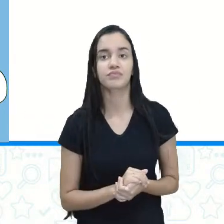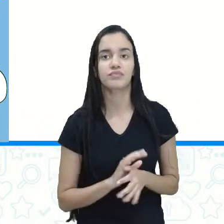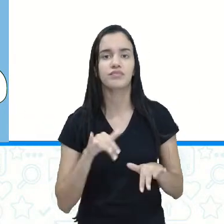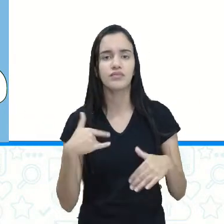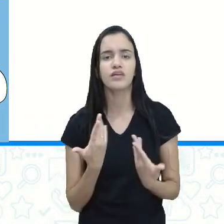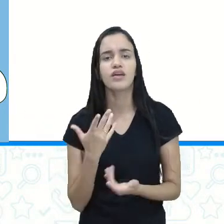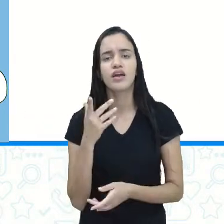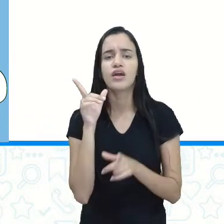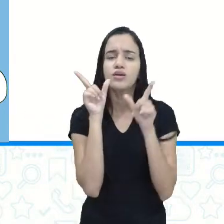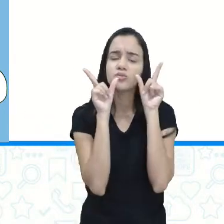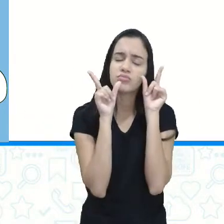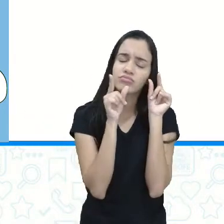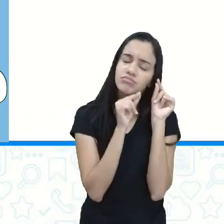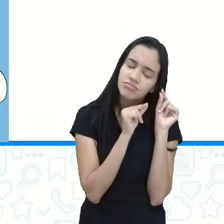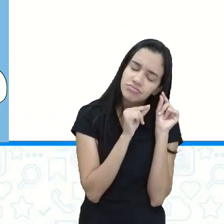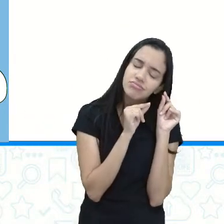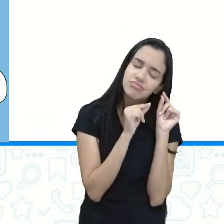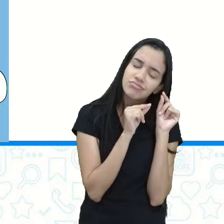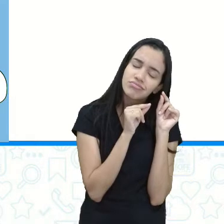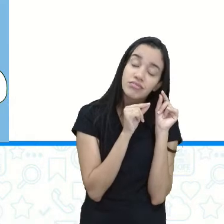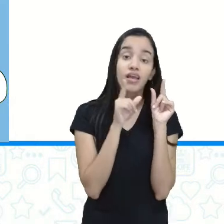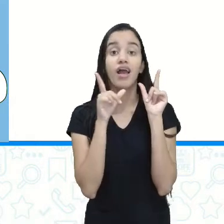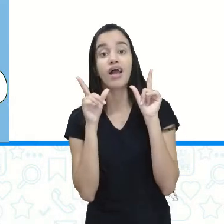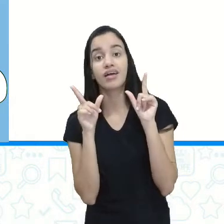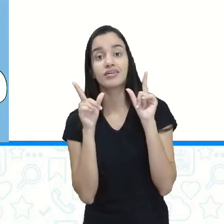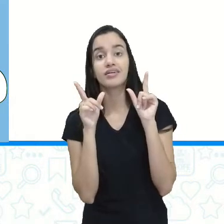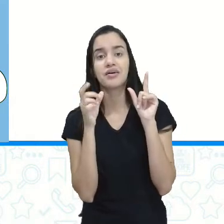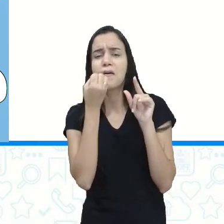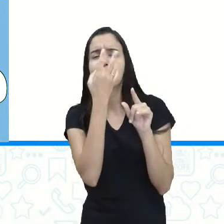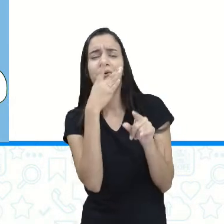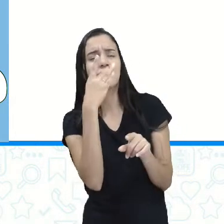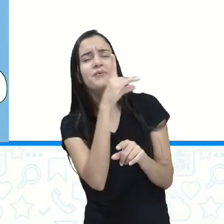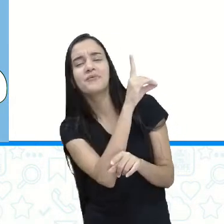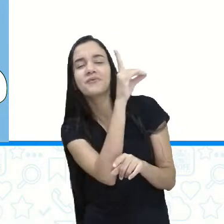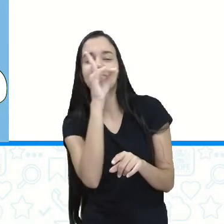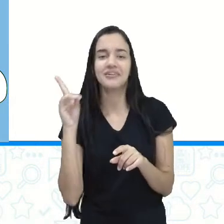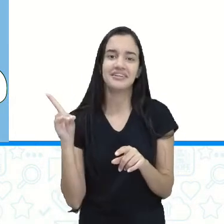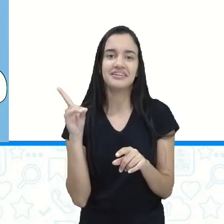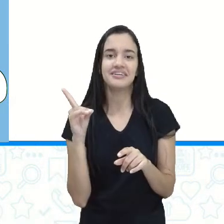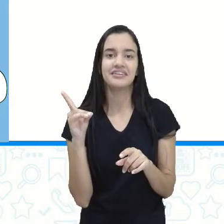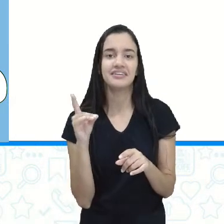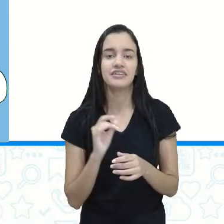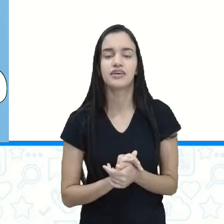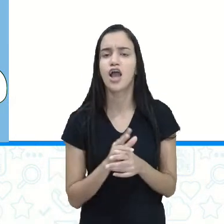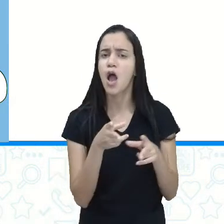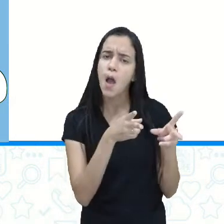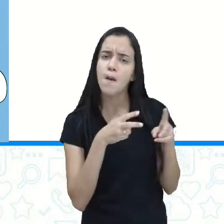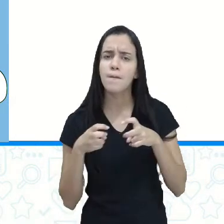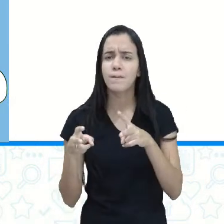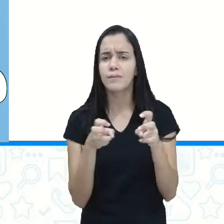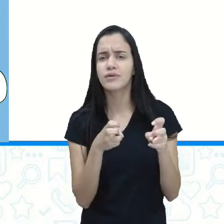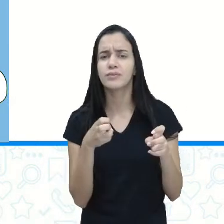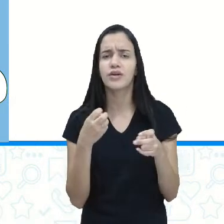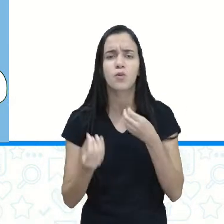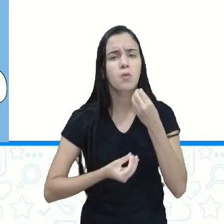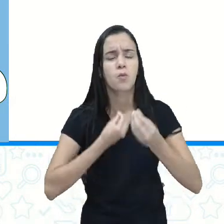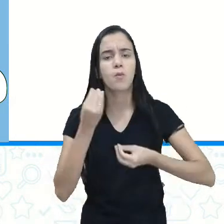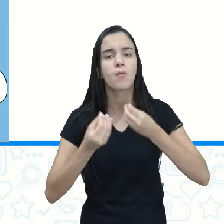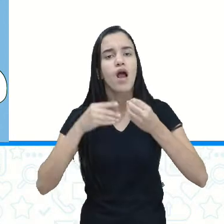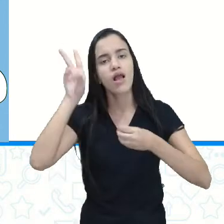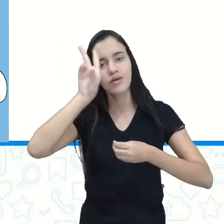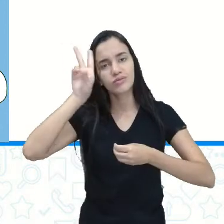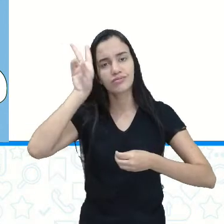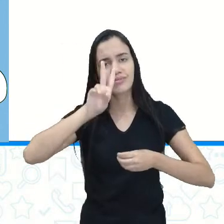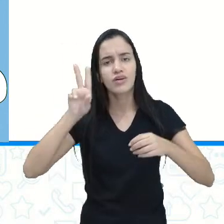Que soninho, acordei, bom dia. Perceberam como a tirinha é uma